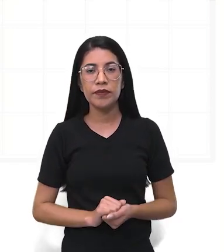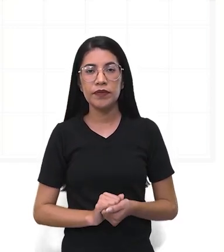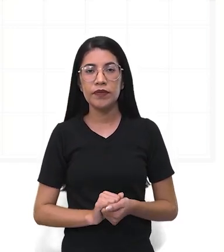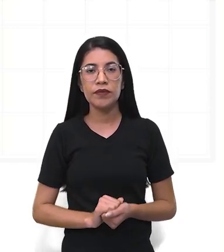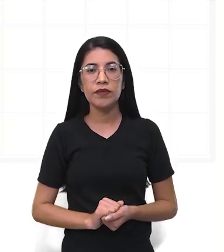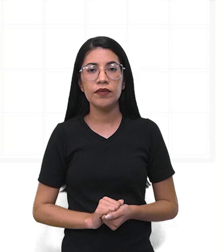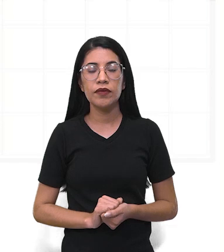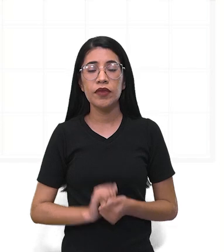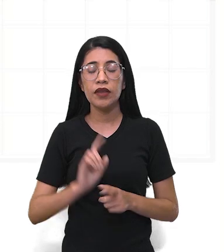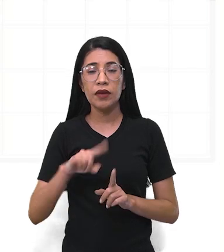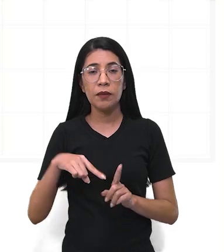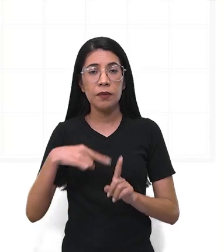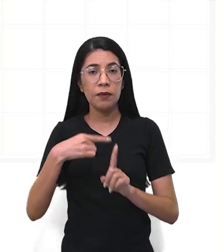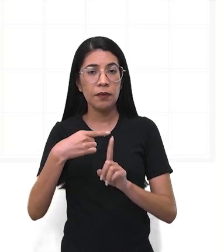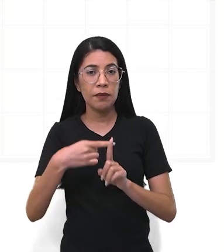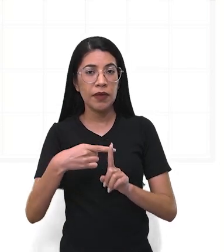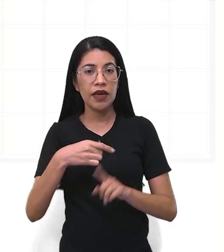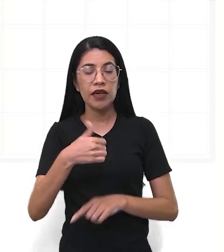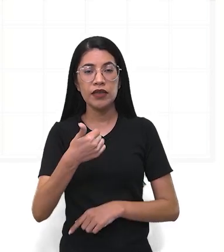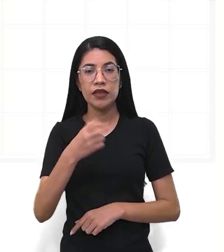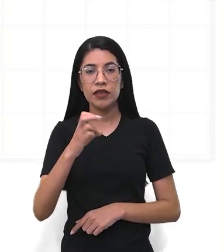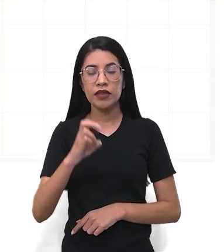Mais 15%.